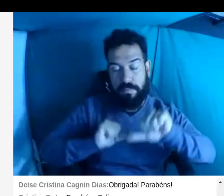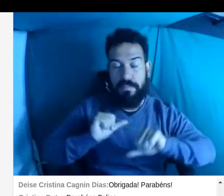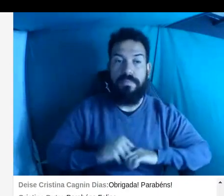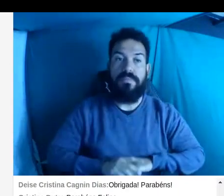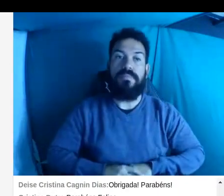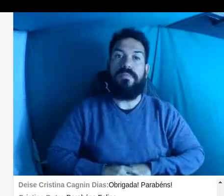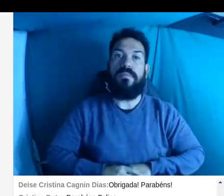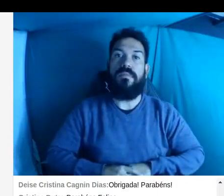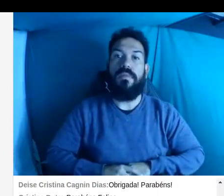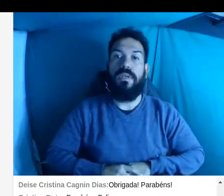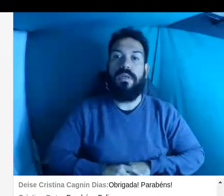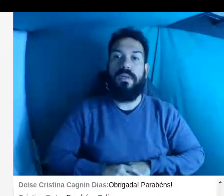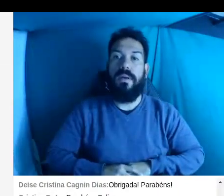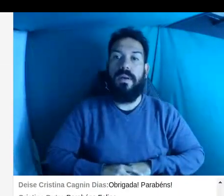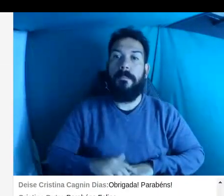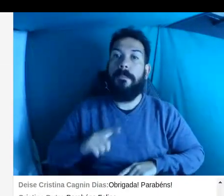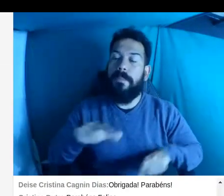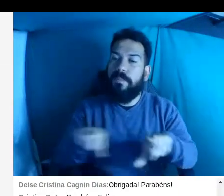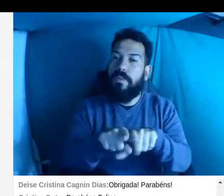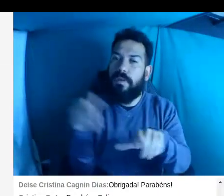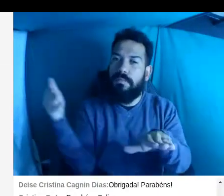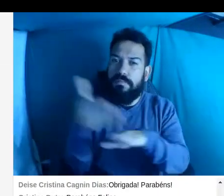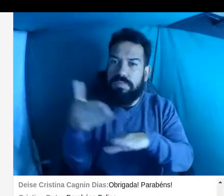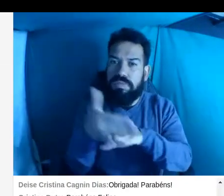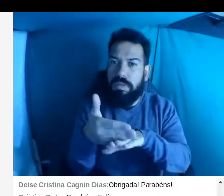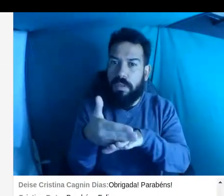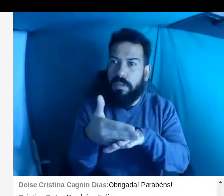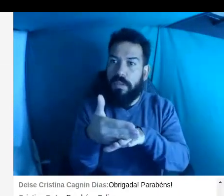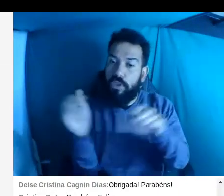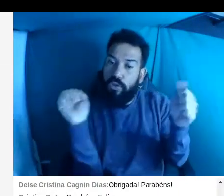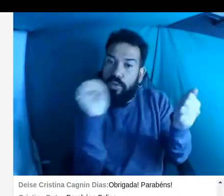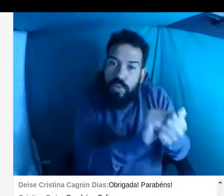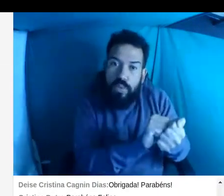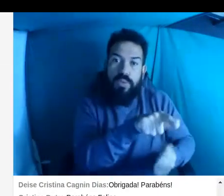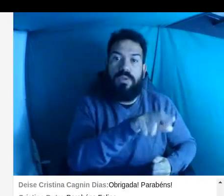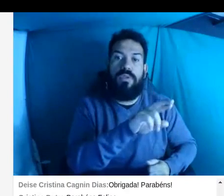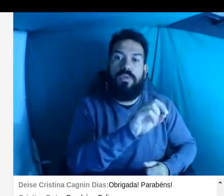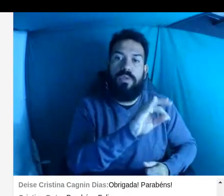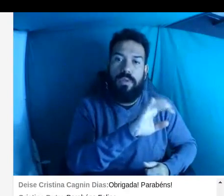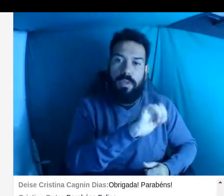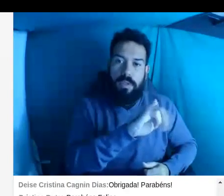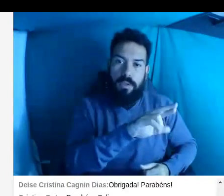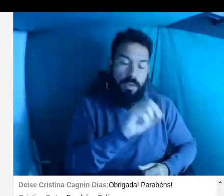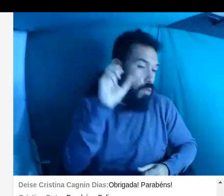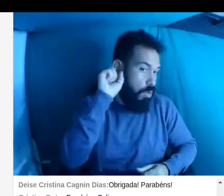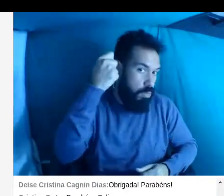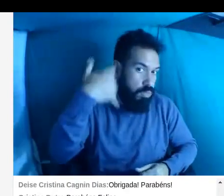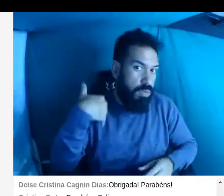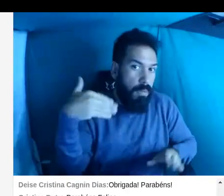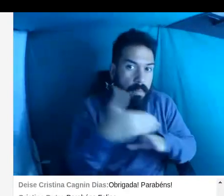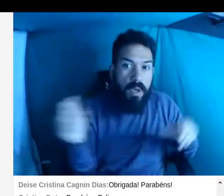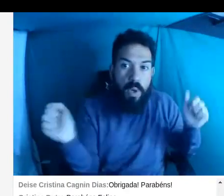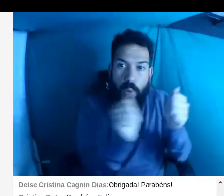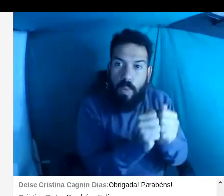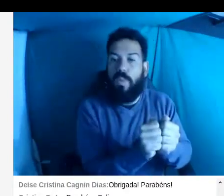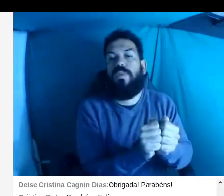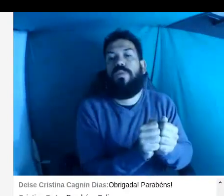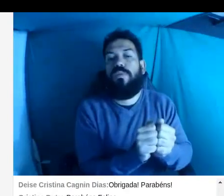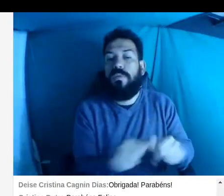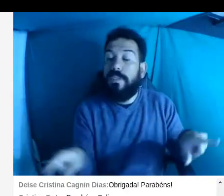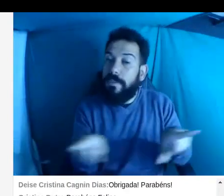a ter uma coparticipação nos roteiros de audiodescrição. E algo importante